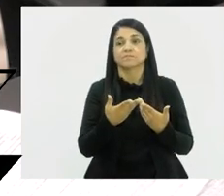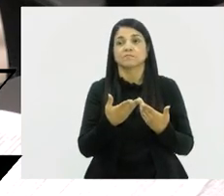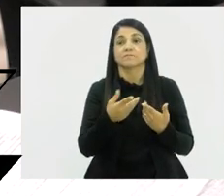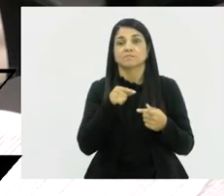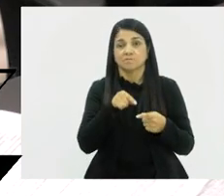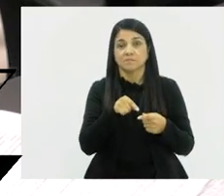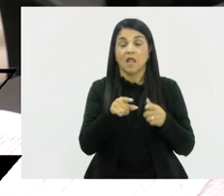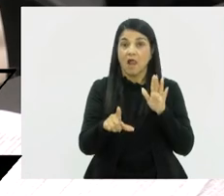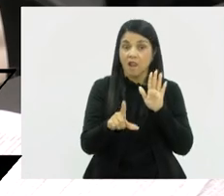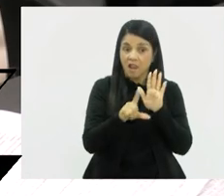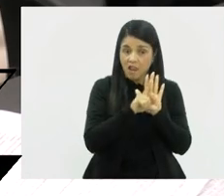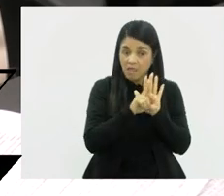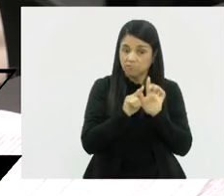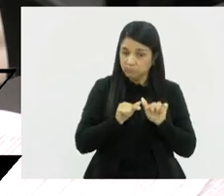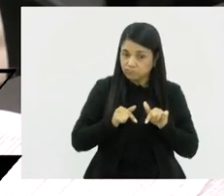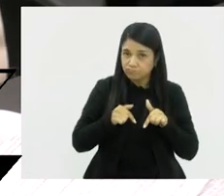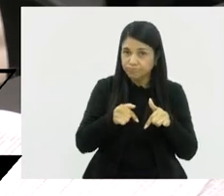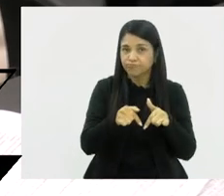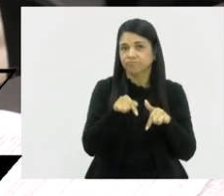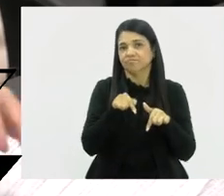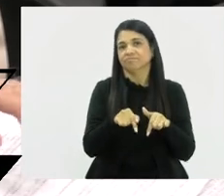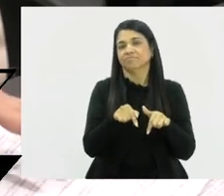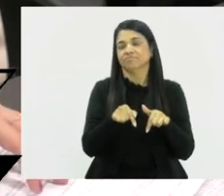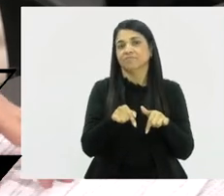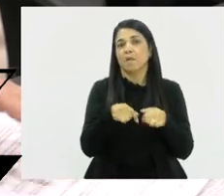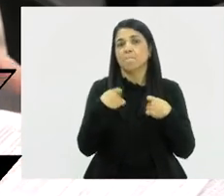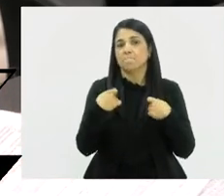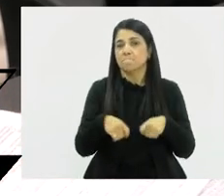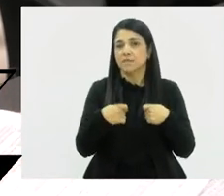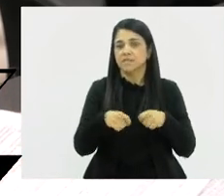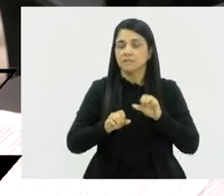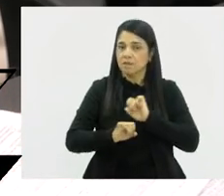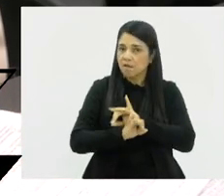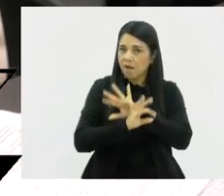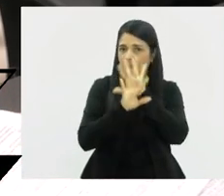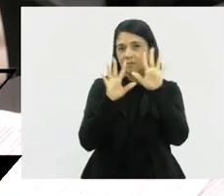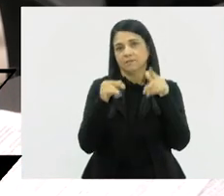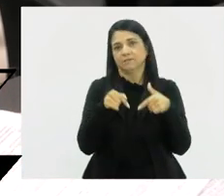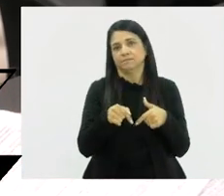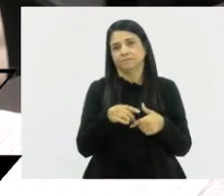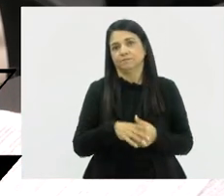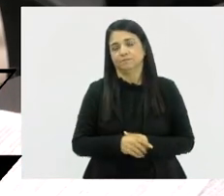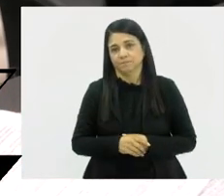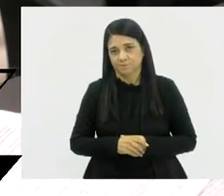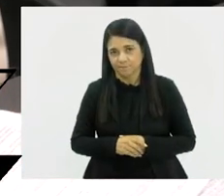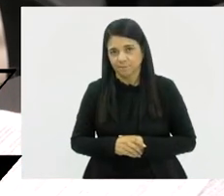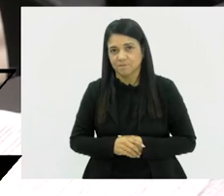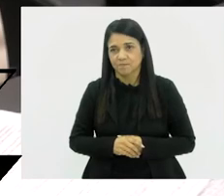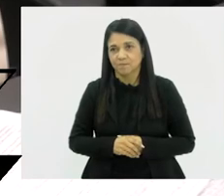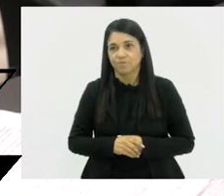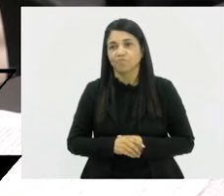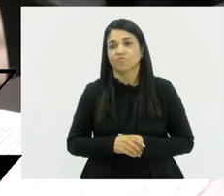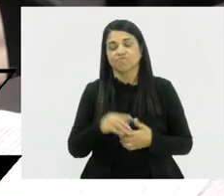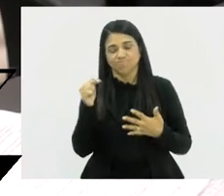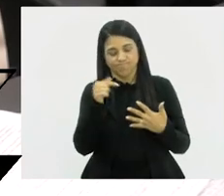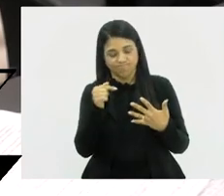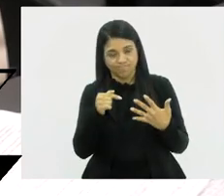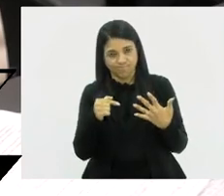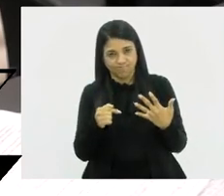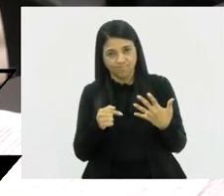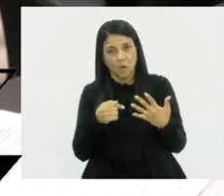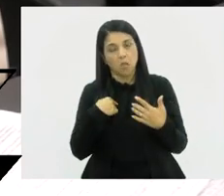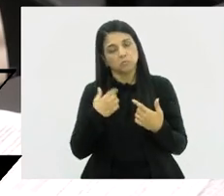tornar a lei efetiva, é preciso uma maior clareza. Trouxe aqui alguns pontos, espero